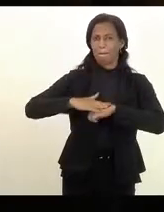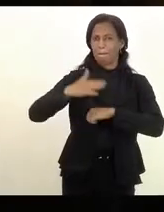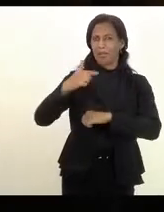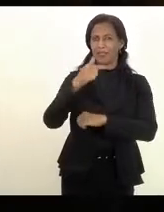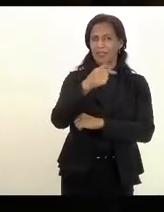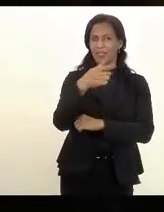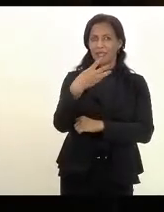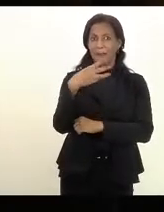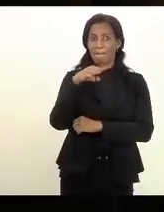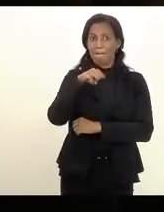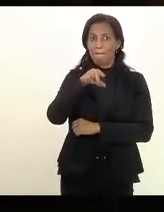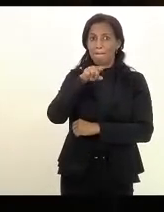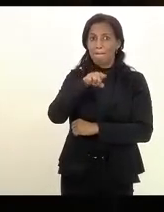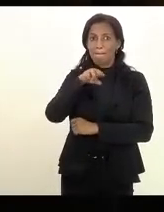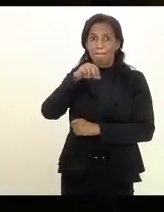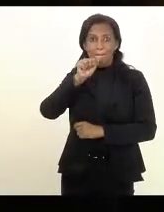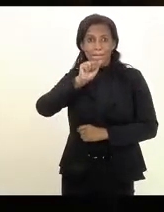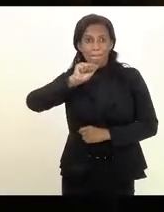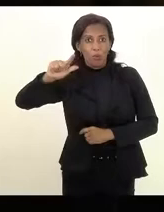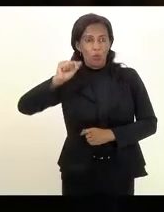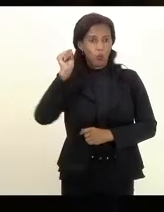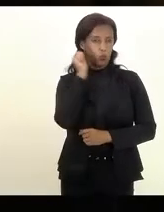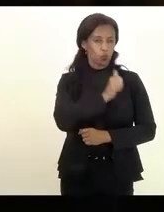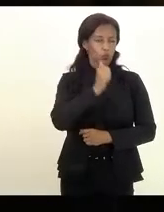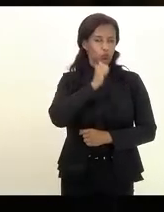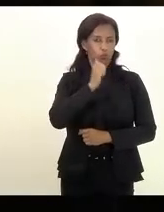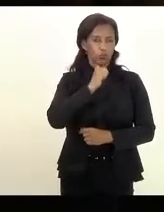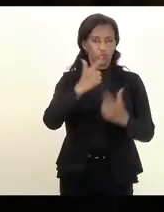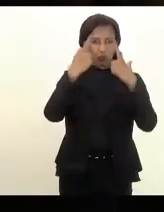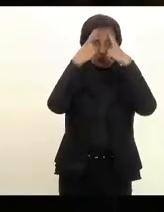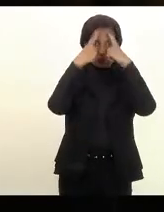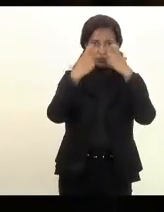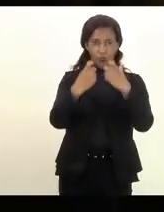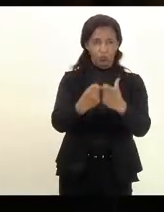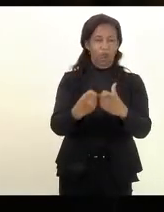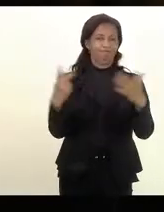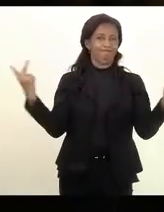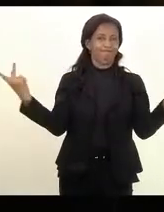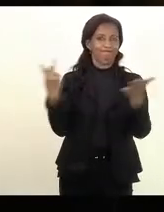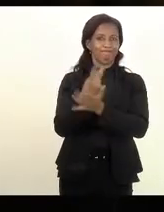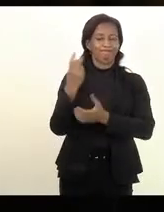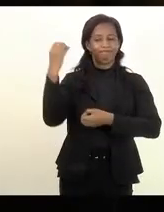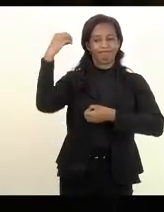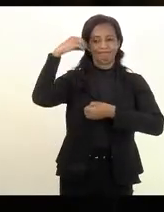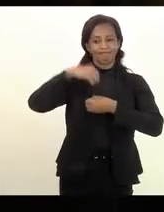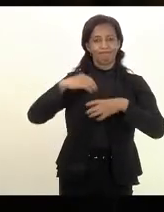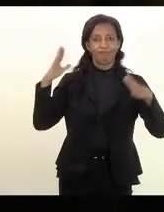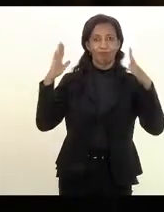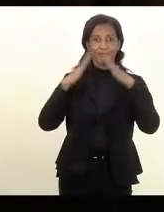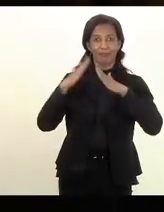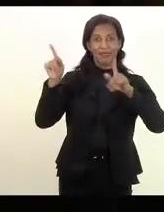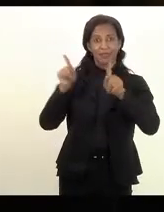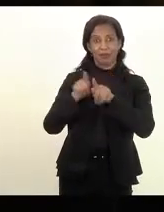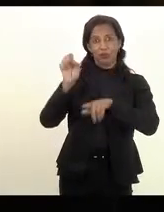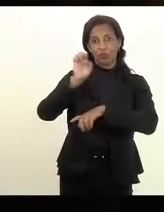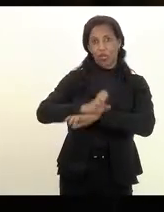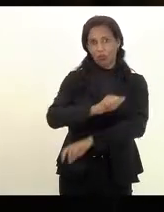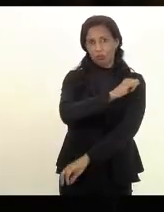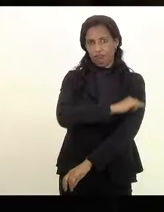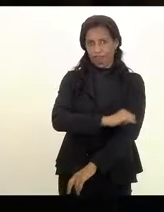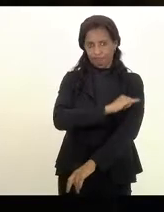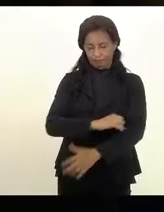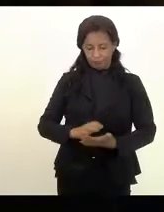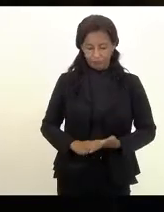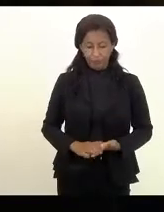73 mil mulheres foram vítimas de algum tipo de violência no estado do Rio de Janeiro isso